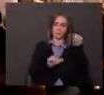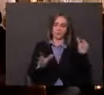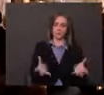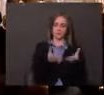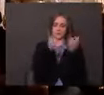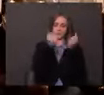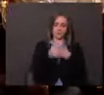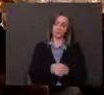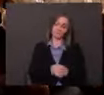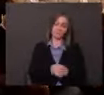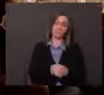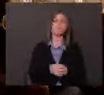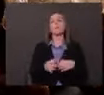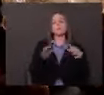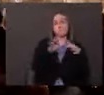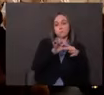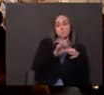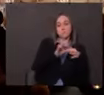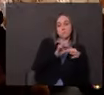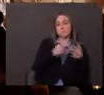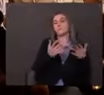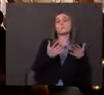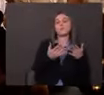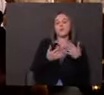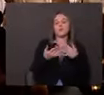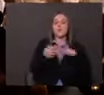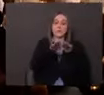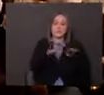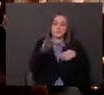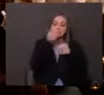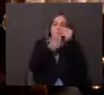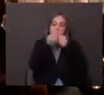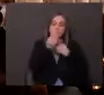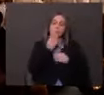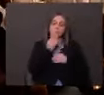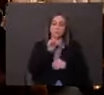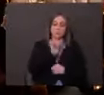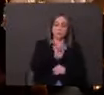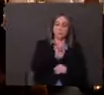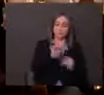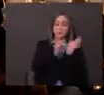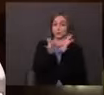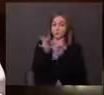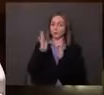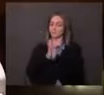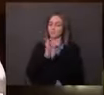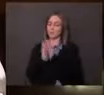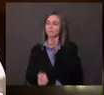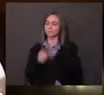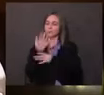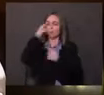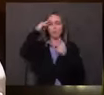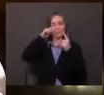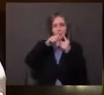ceia pascal judaica, Jesus inventou a Eucaristia para ficar presente no meio de nós de uma forma